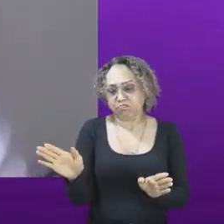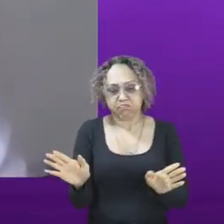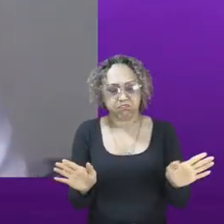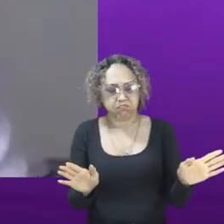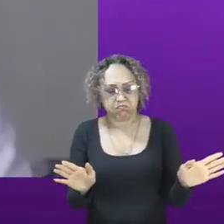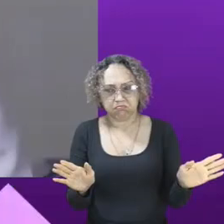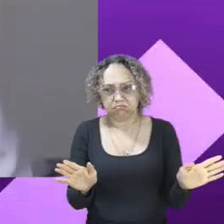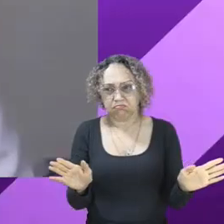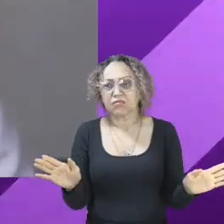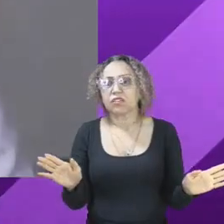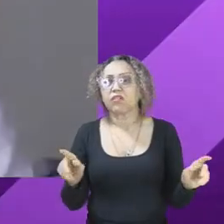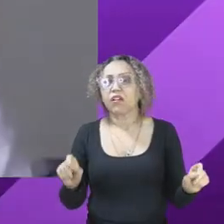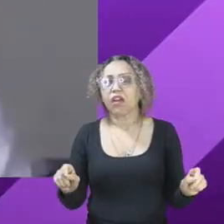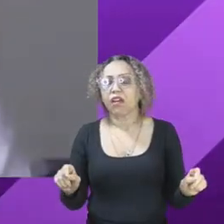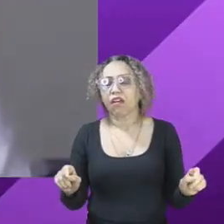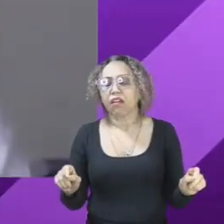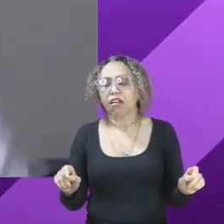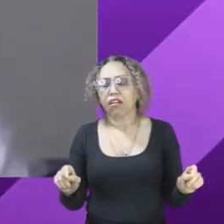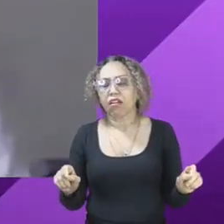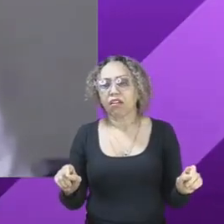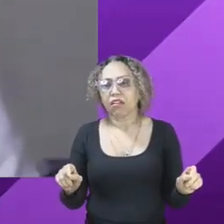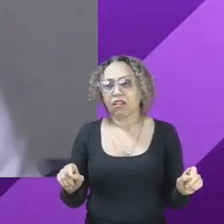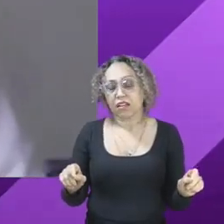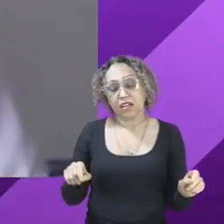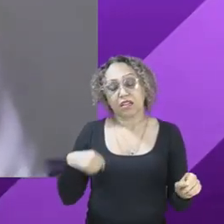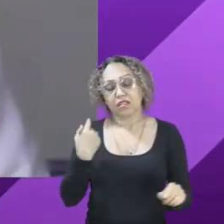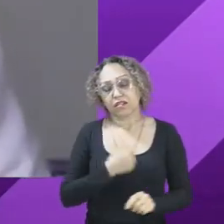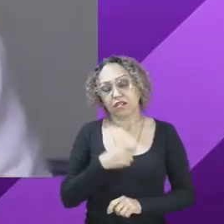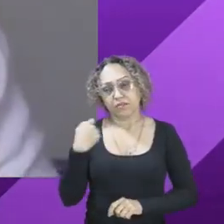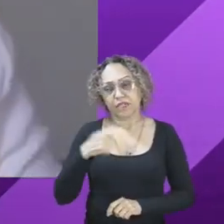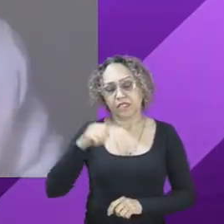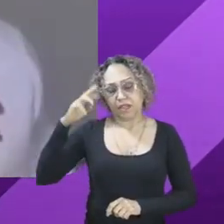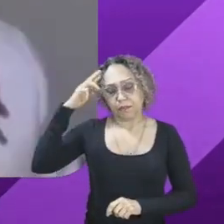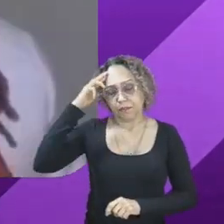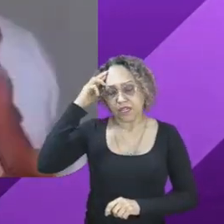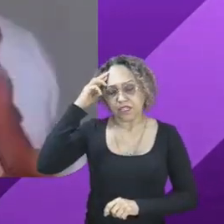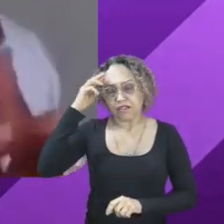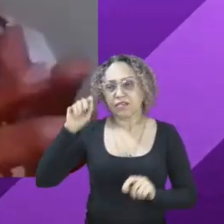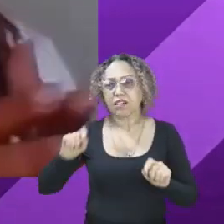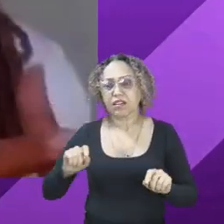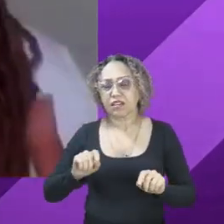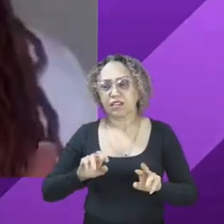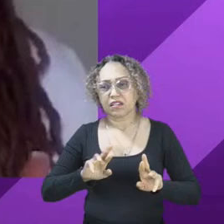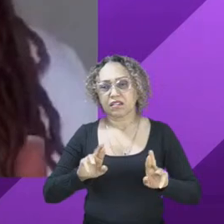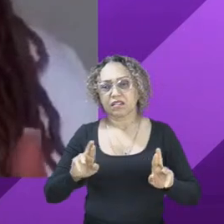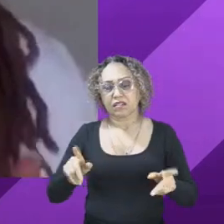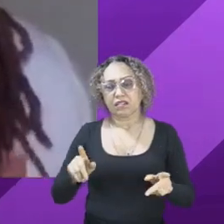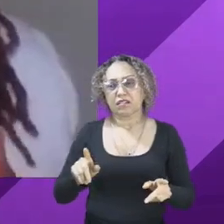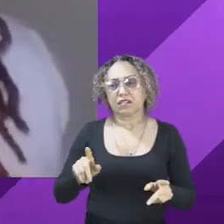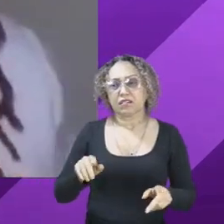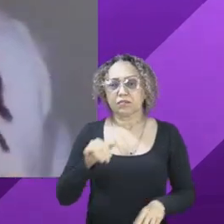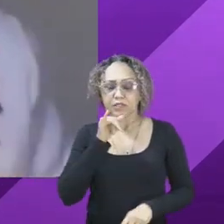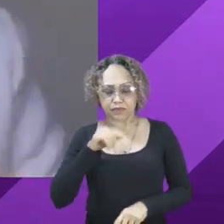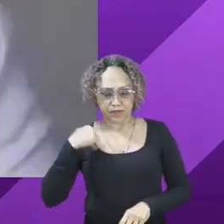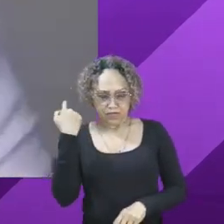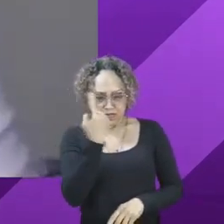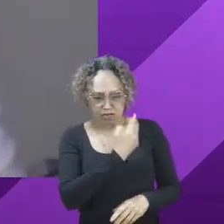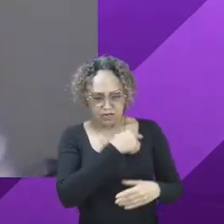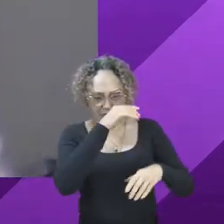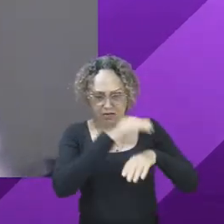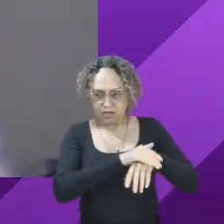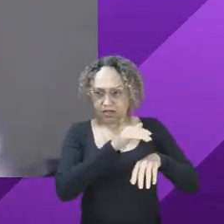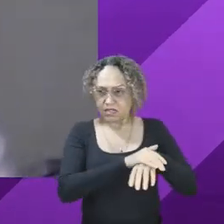assim, que é preciso a gente refletir sobre ela, que é a questão da gente reproduzir entre nós o